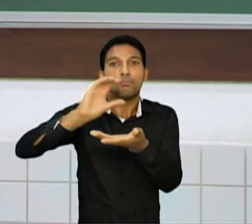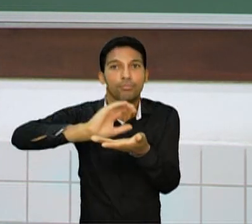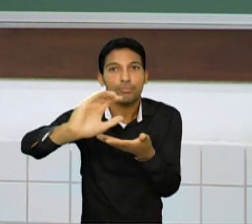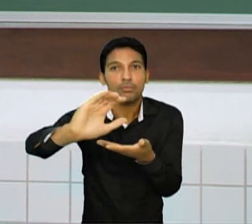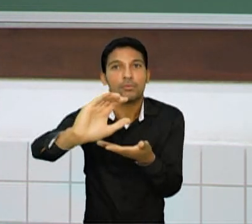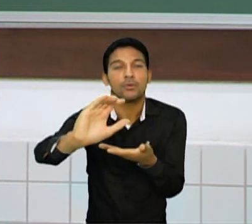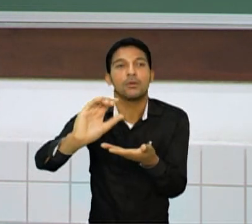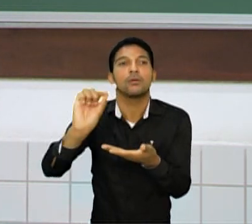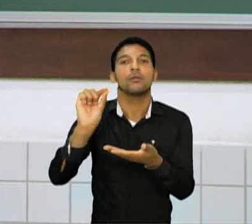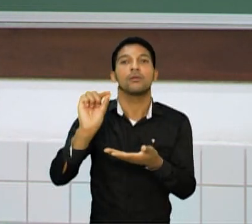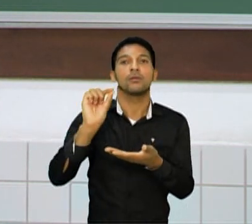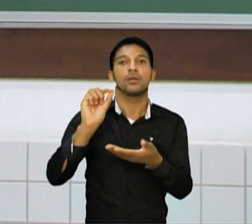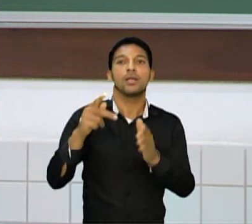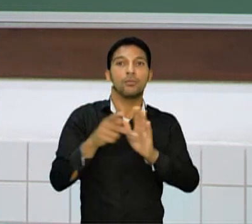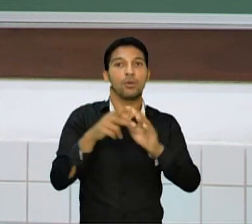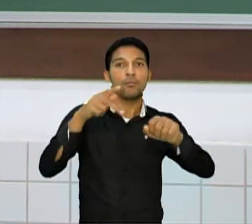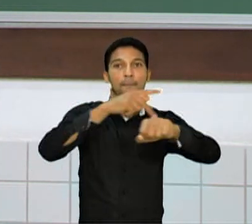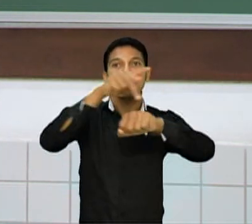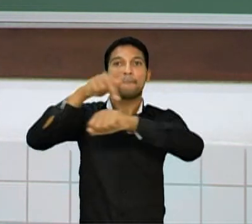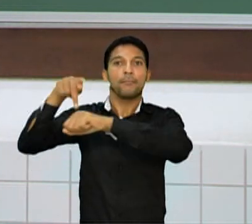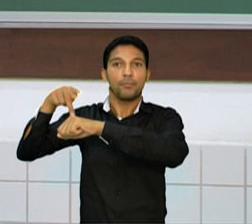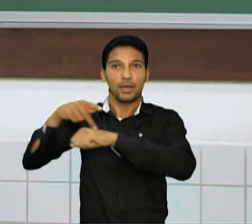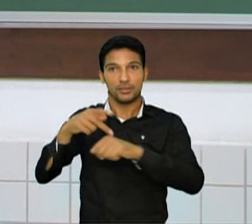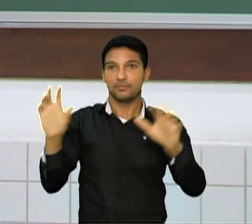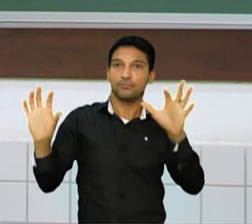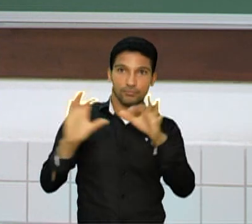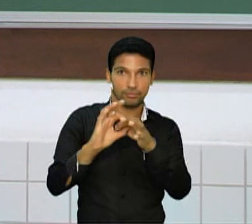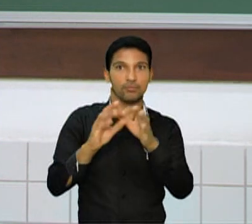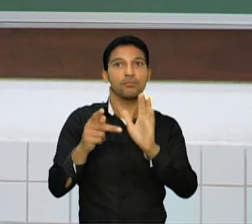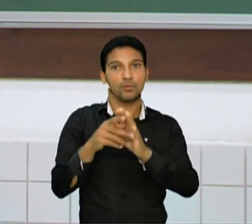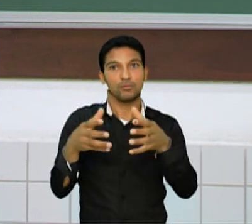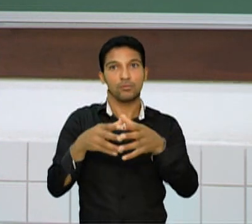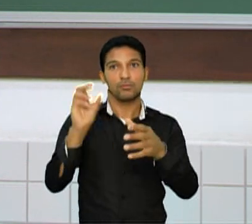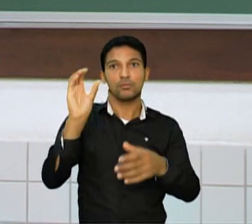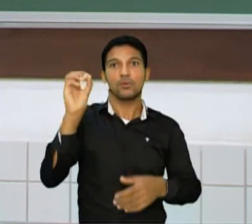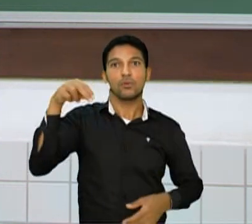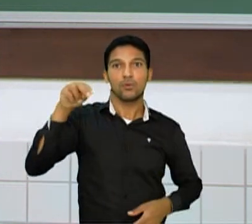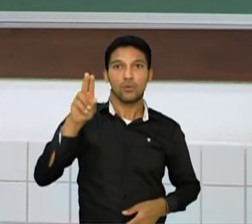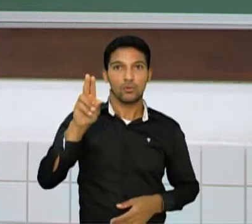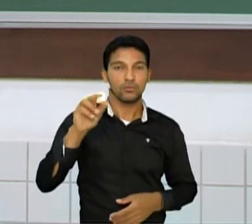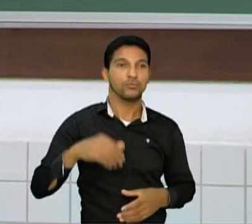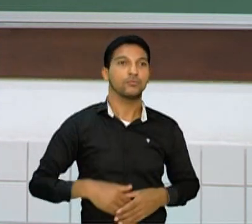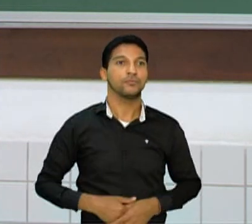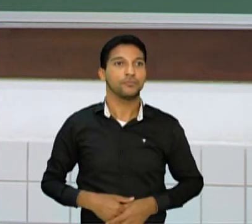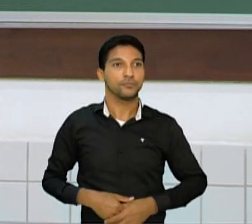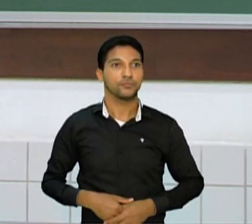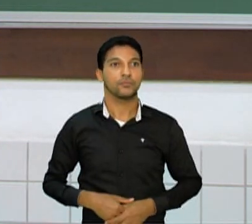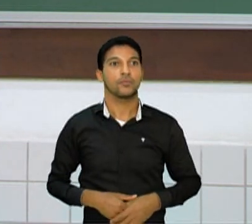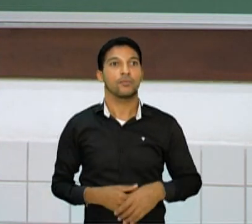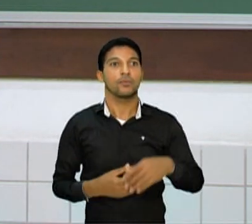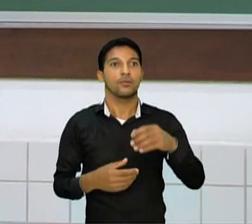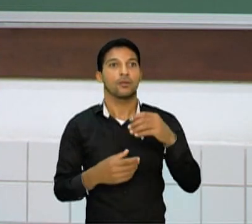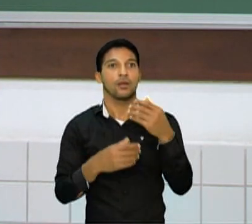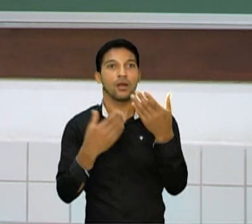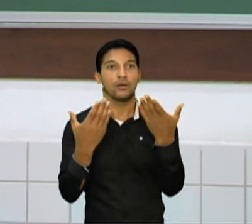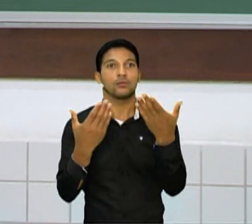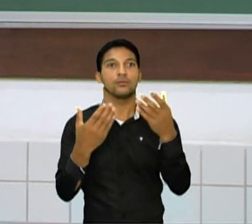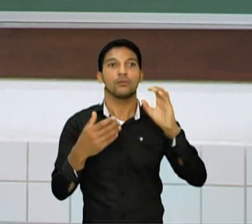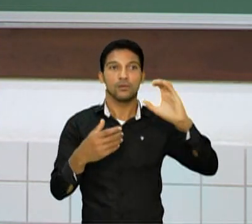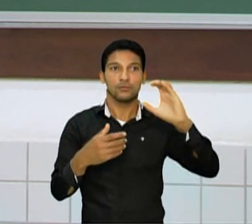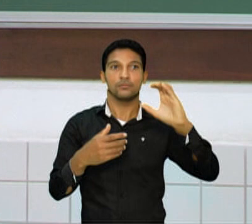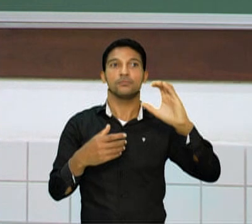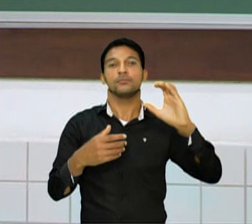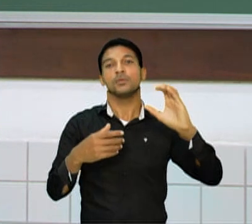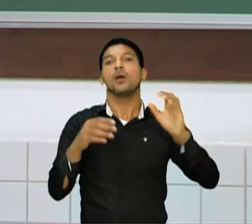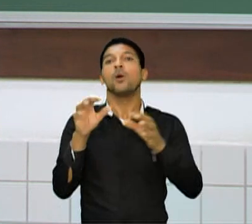de, literalmente, dos países vinculados à ONU. O SOS Mata Atlântica é uma instituição não